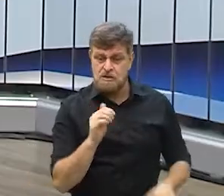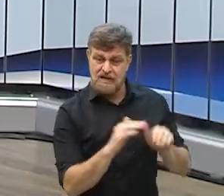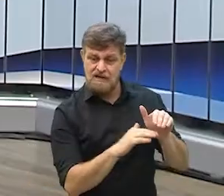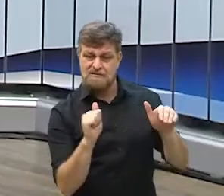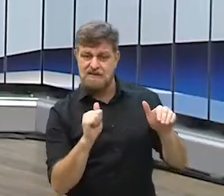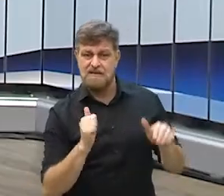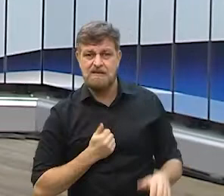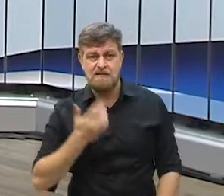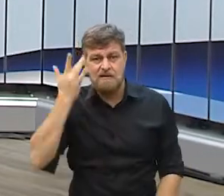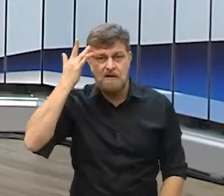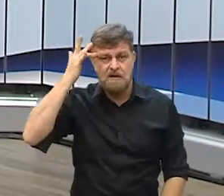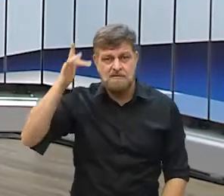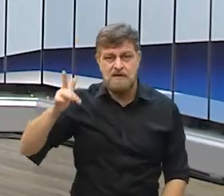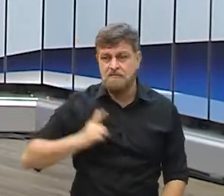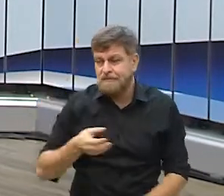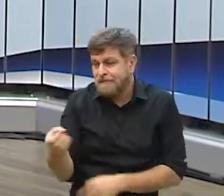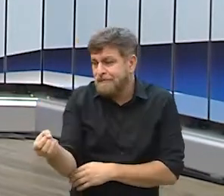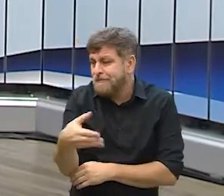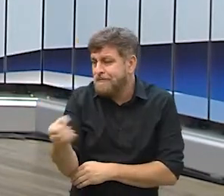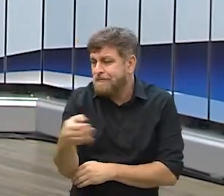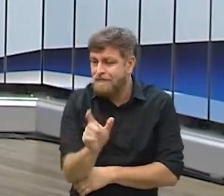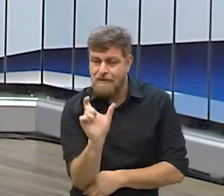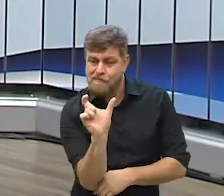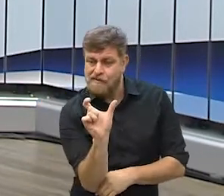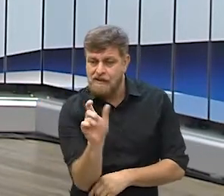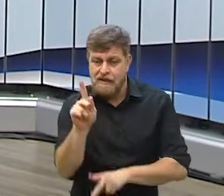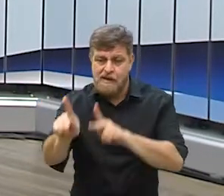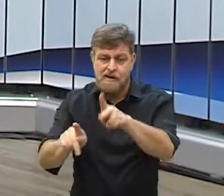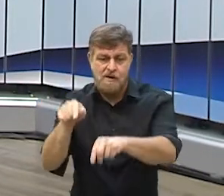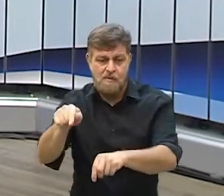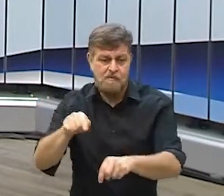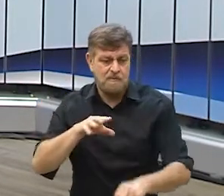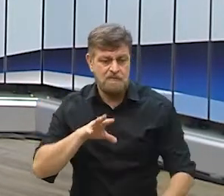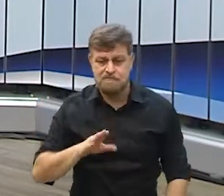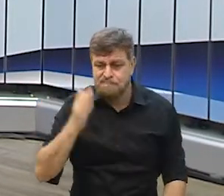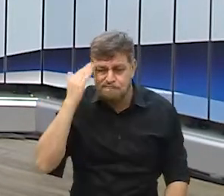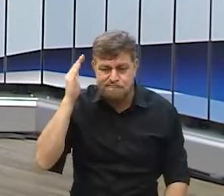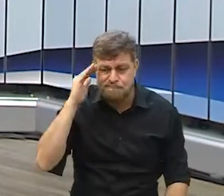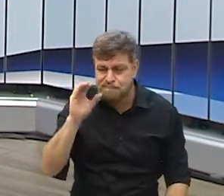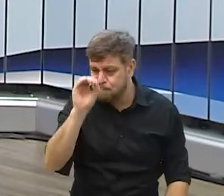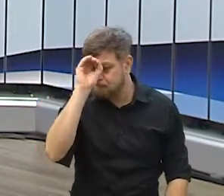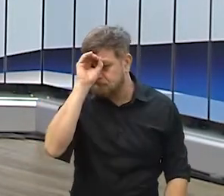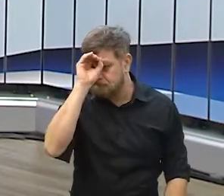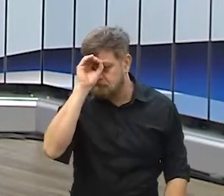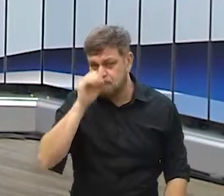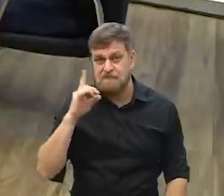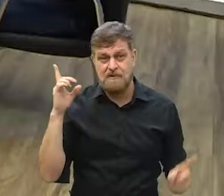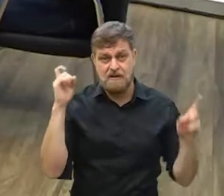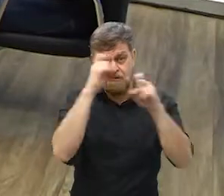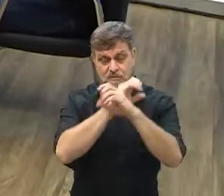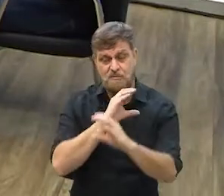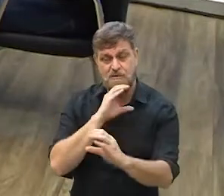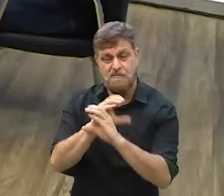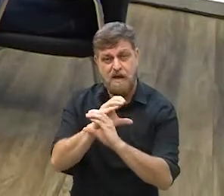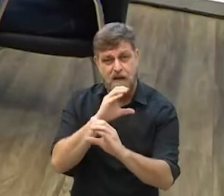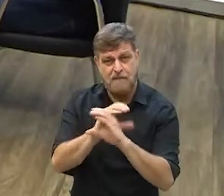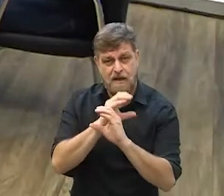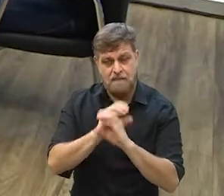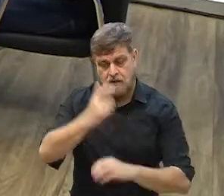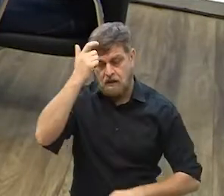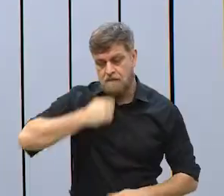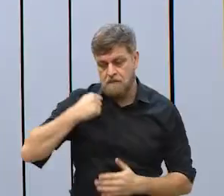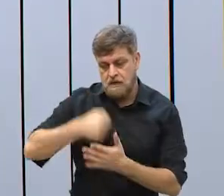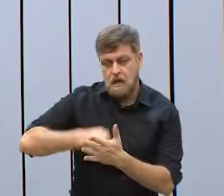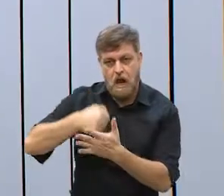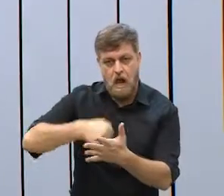que é algo QR Code. novo, segundo que é um termo que não está no português, então assim, dificulta. Então a minha preocupação e a minha luta